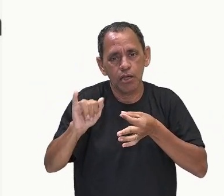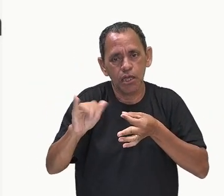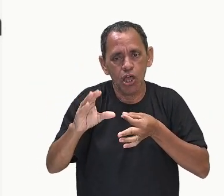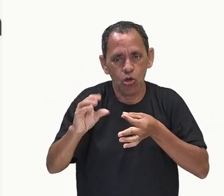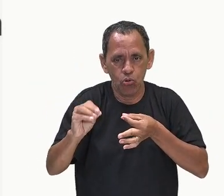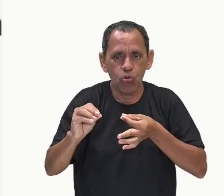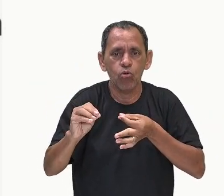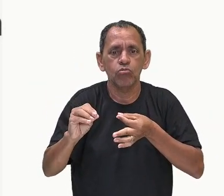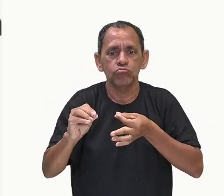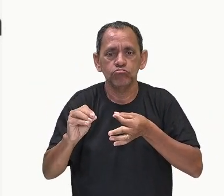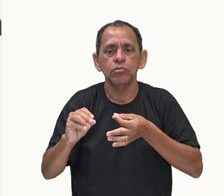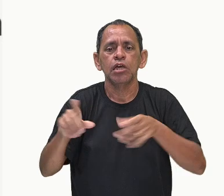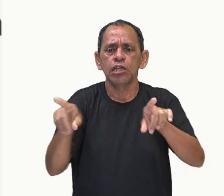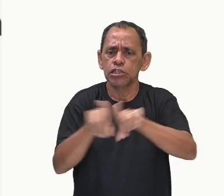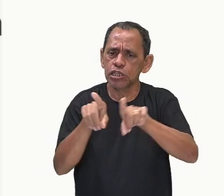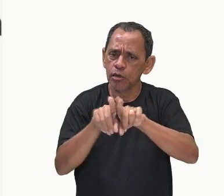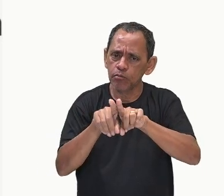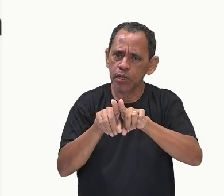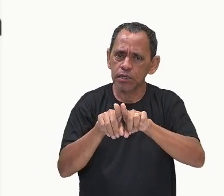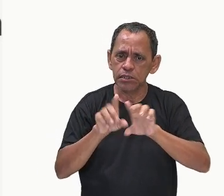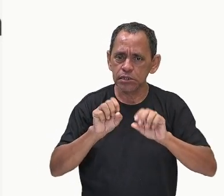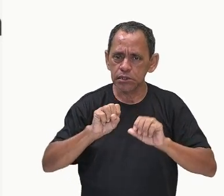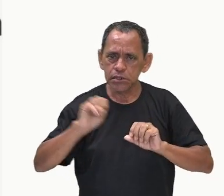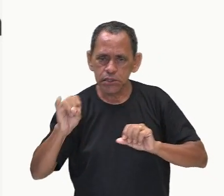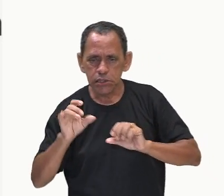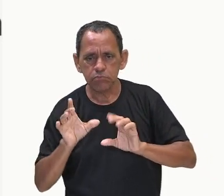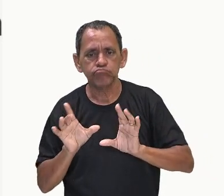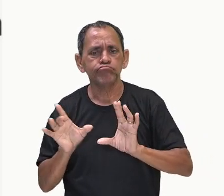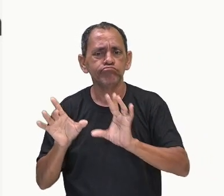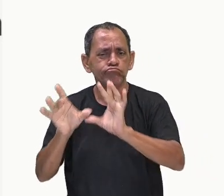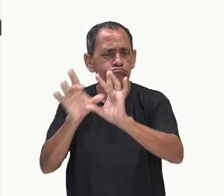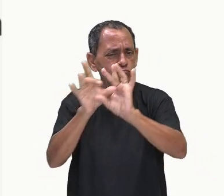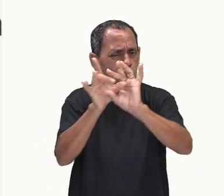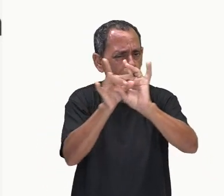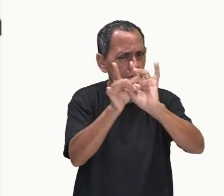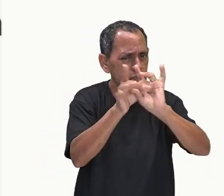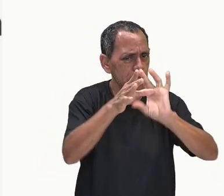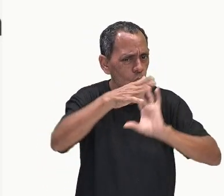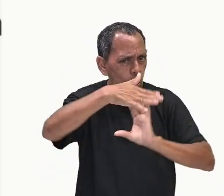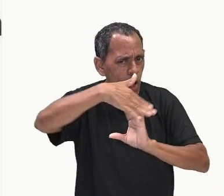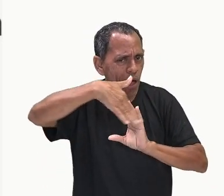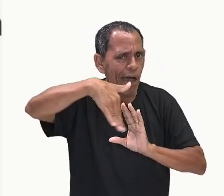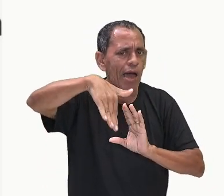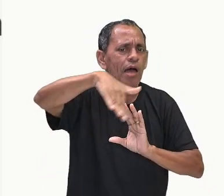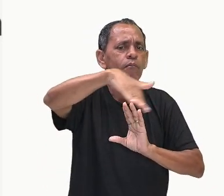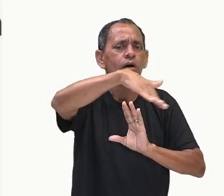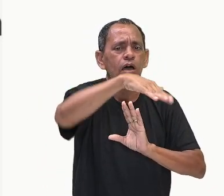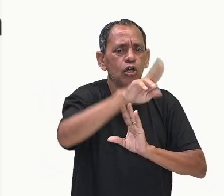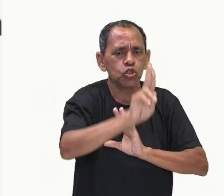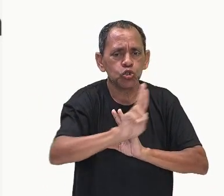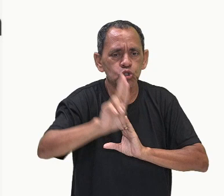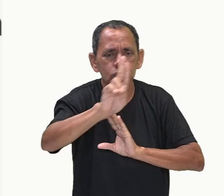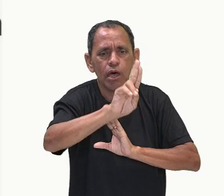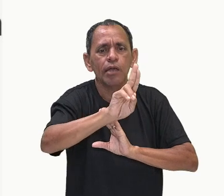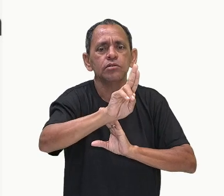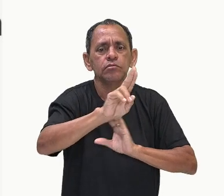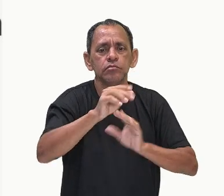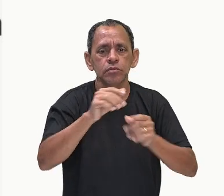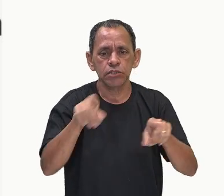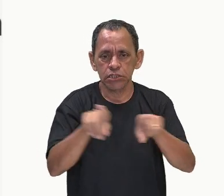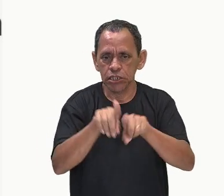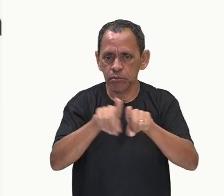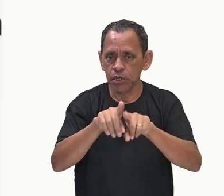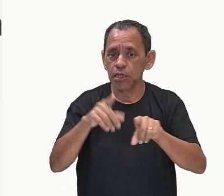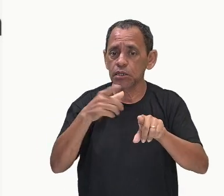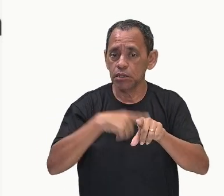aí a ligação, né, entre os dois, né, todo esse espaço aí preenchido por essas regiões, a gente tem então a